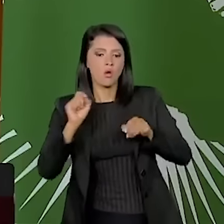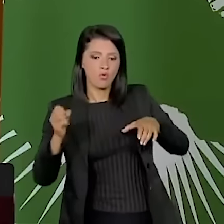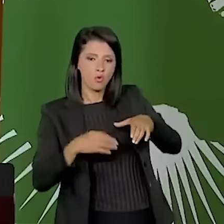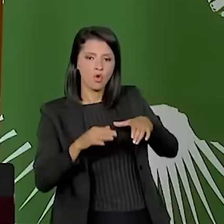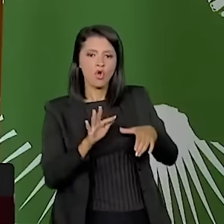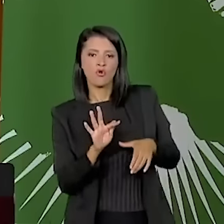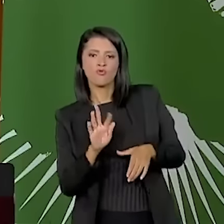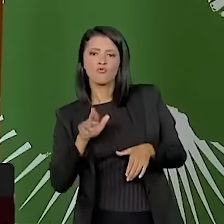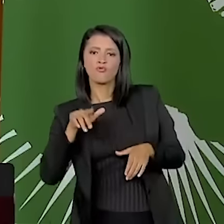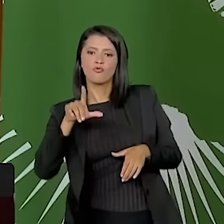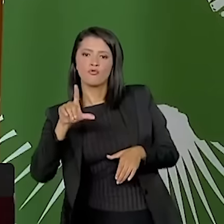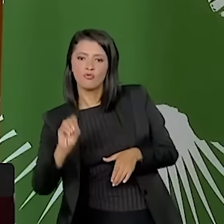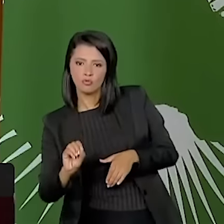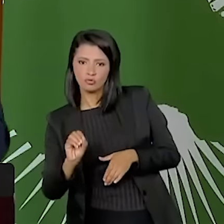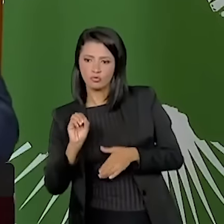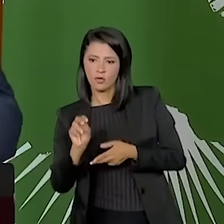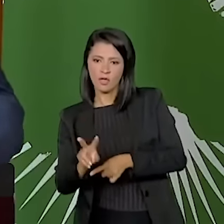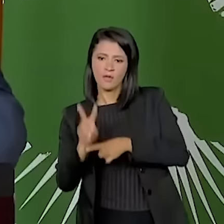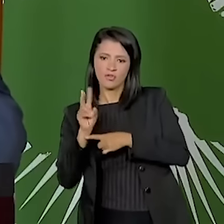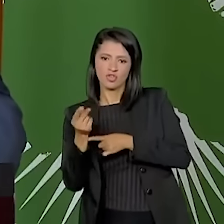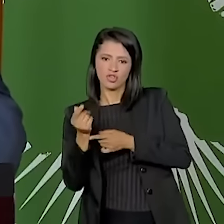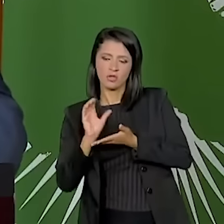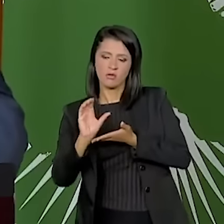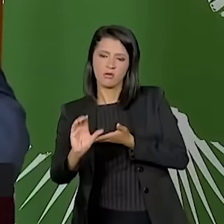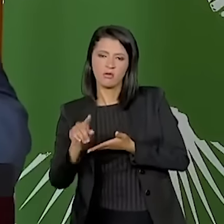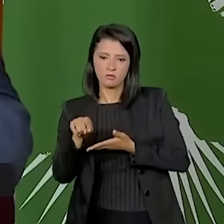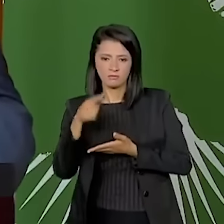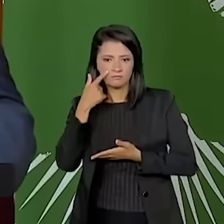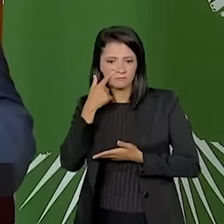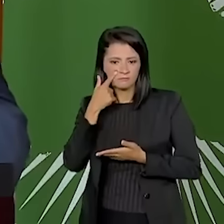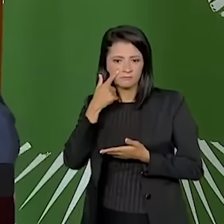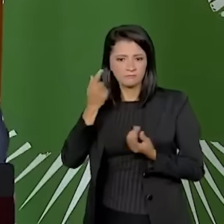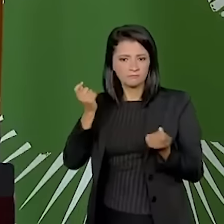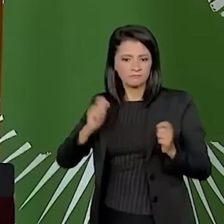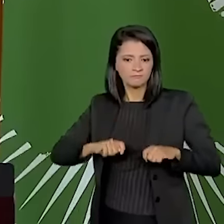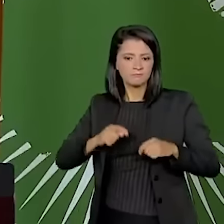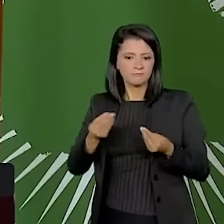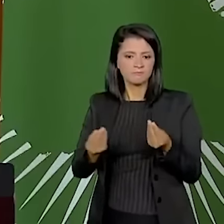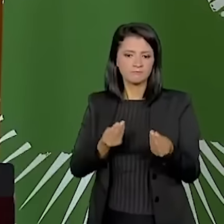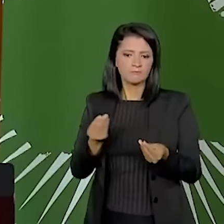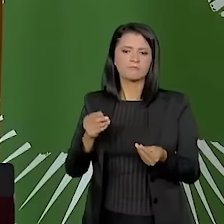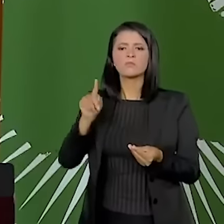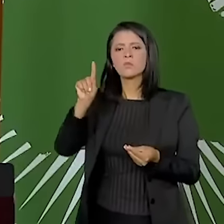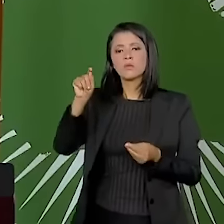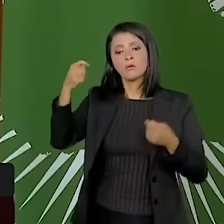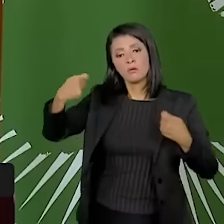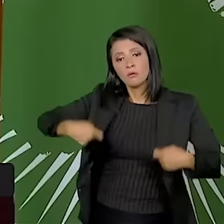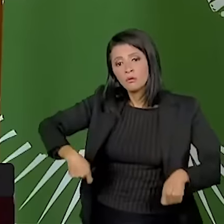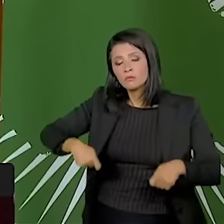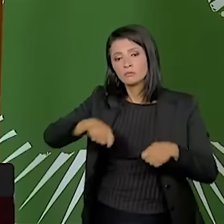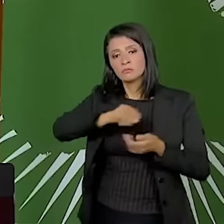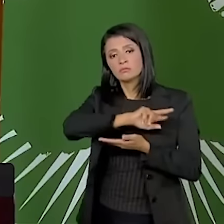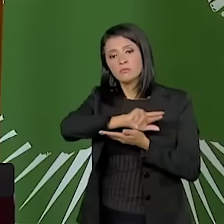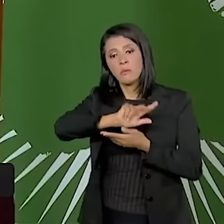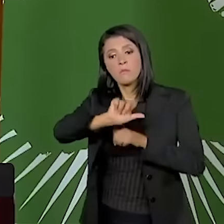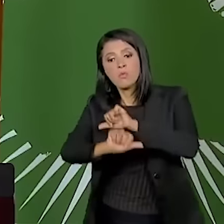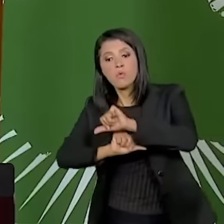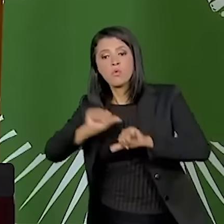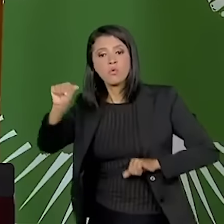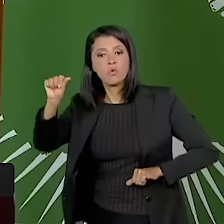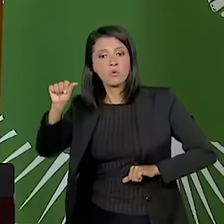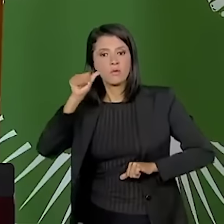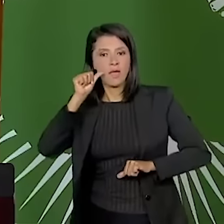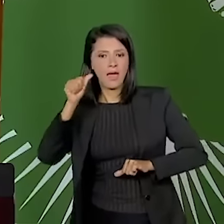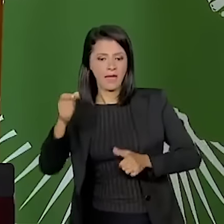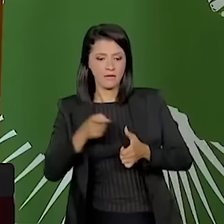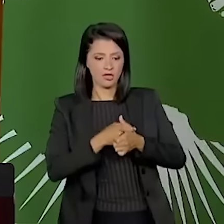sabe, que emprestar esse dinheiro para as instituições financeiras deveriam levar em conta a necessidade de transformar parte